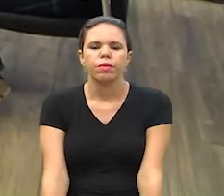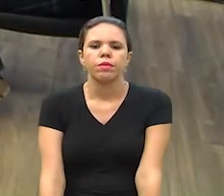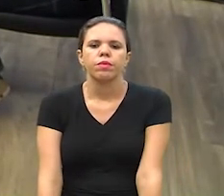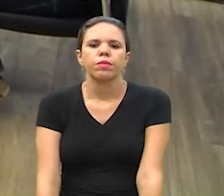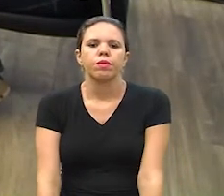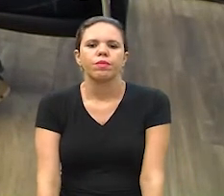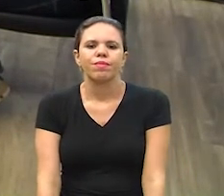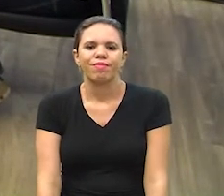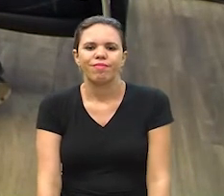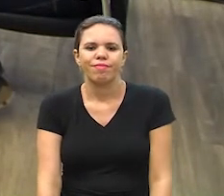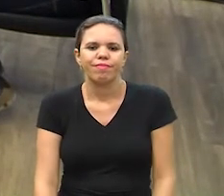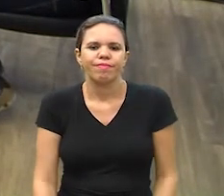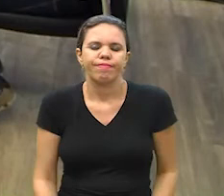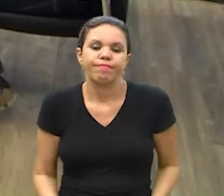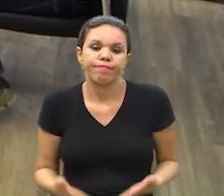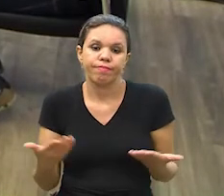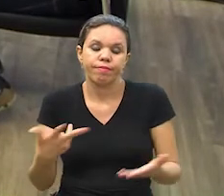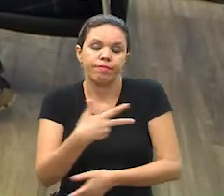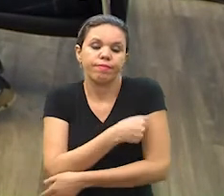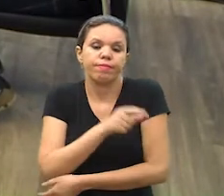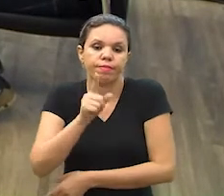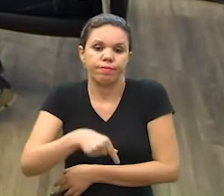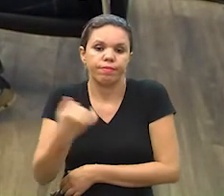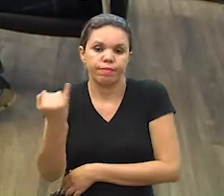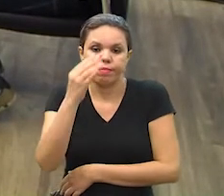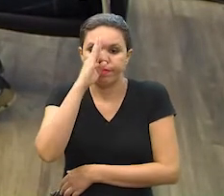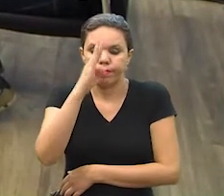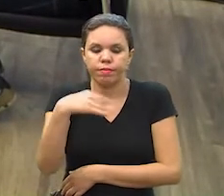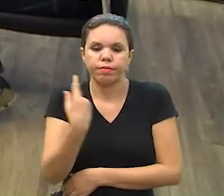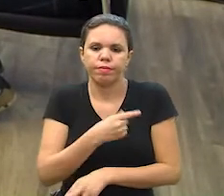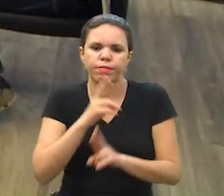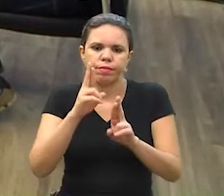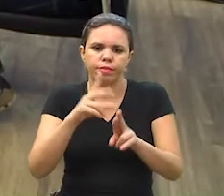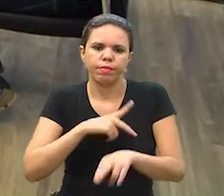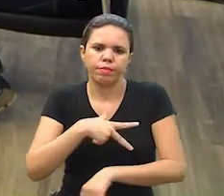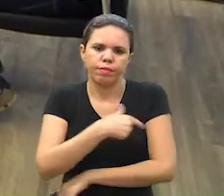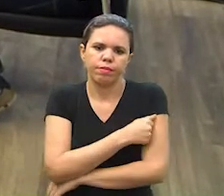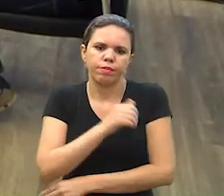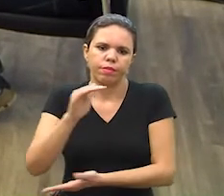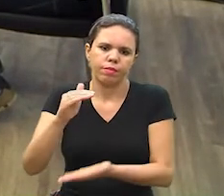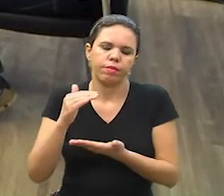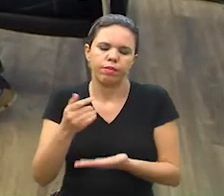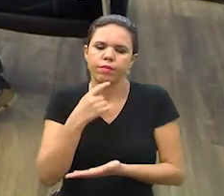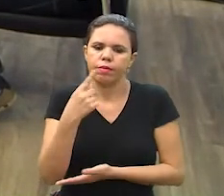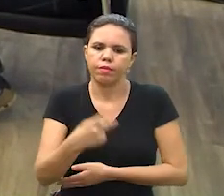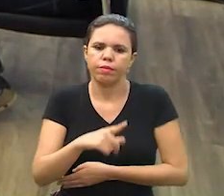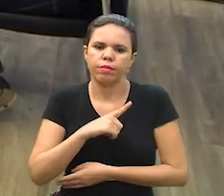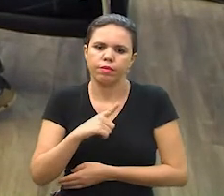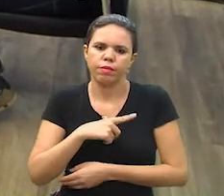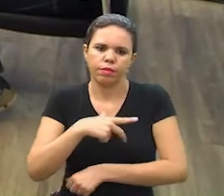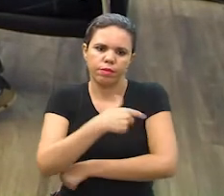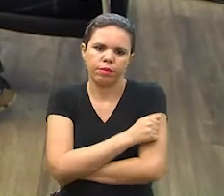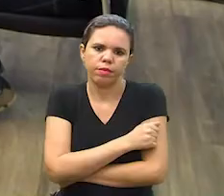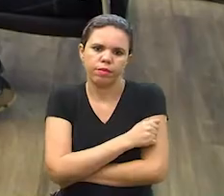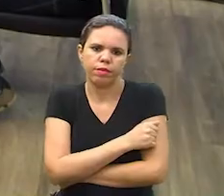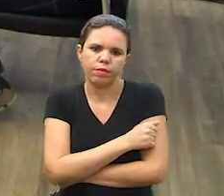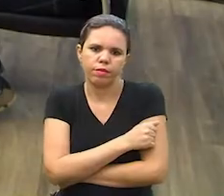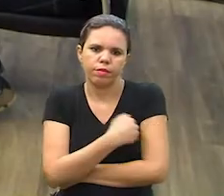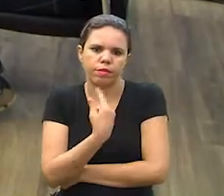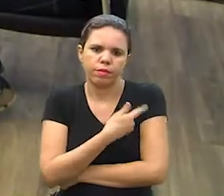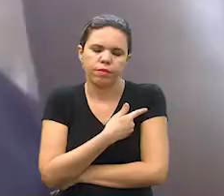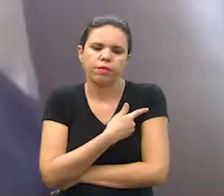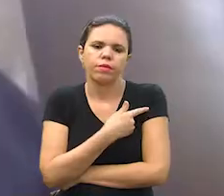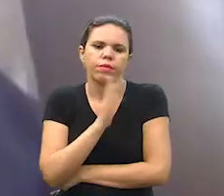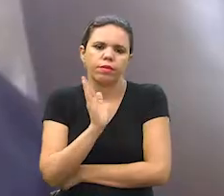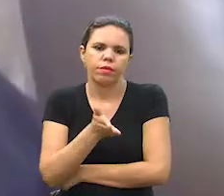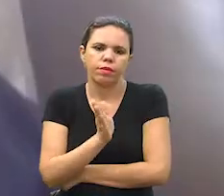Pois é. A vacinação é fundamental e a gente espera ter vacina. Se Campinas tivesse vacina, a gente